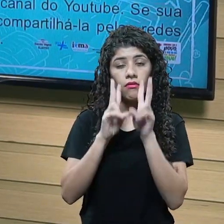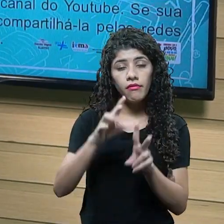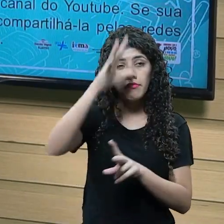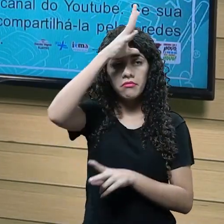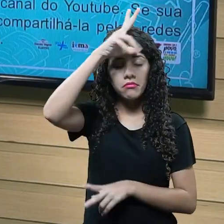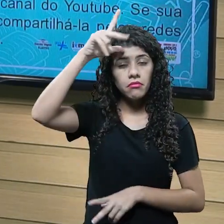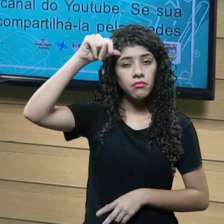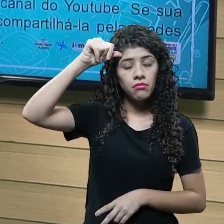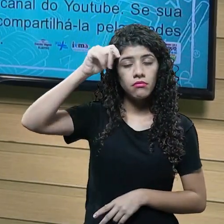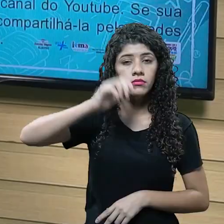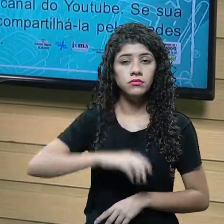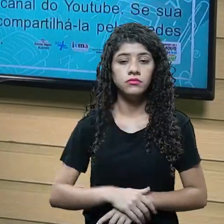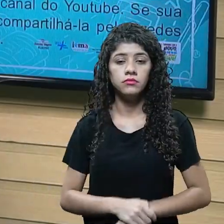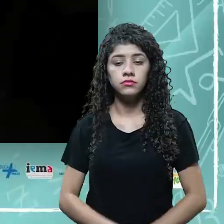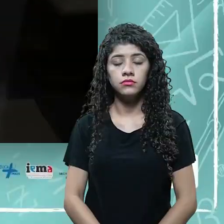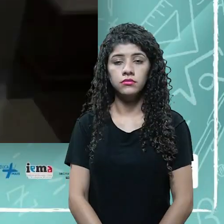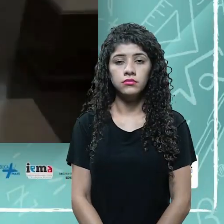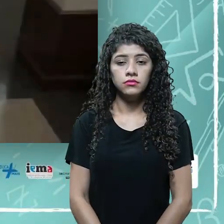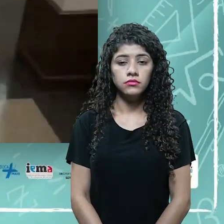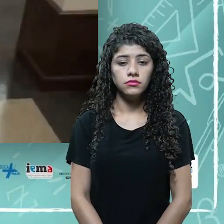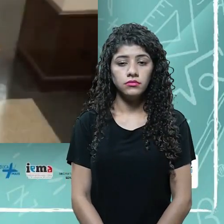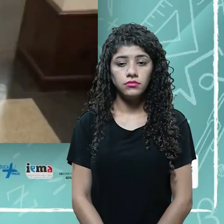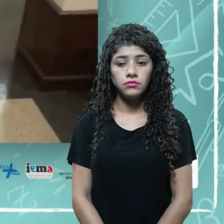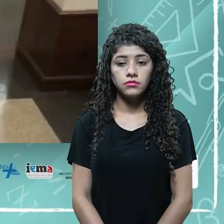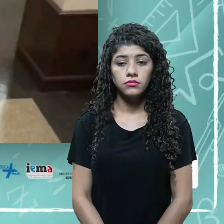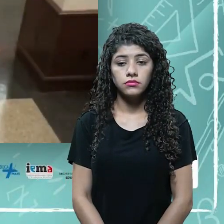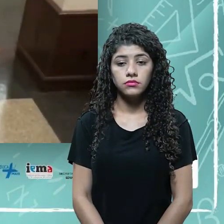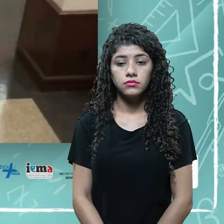fazendo a aplicação desse marketing, ok?